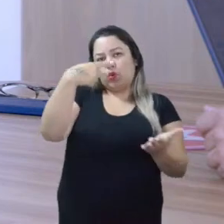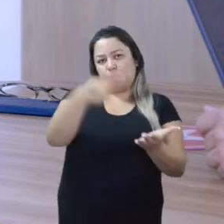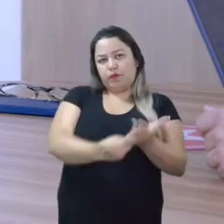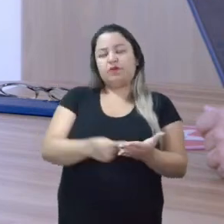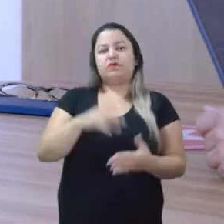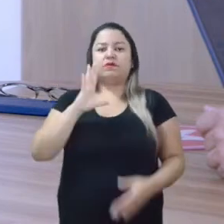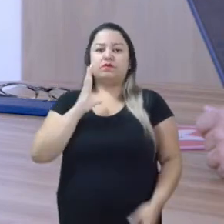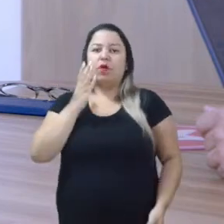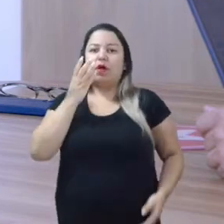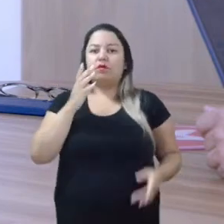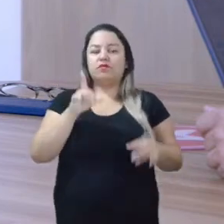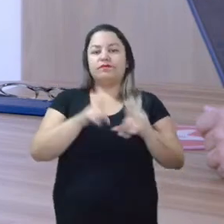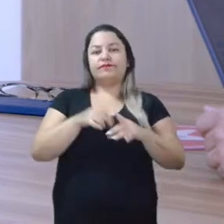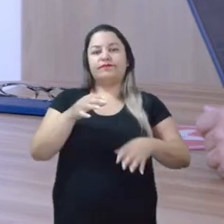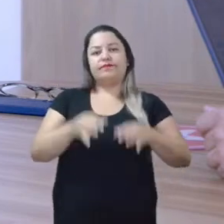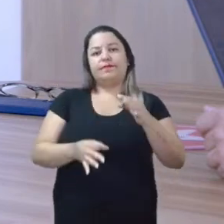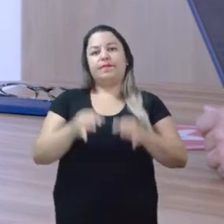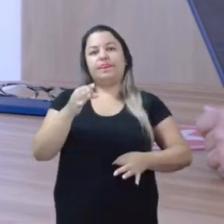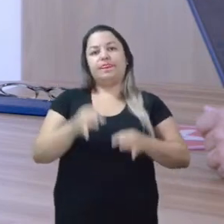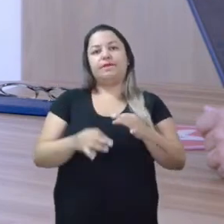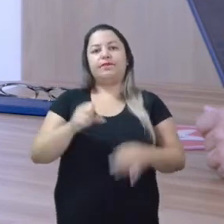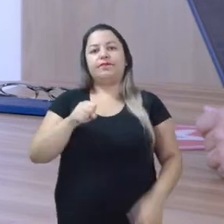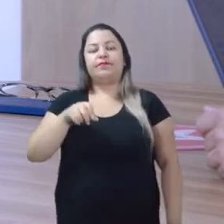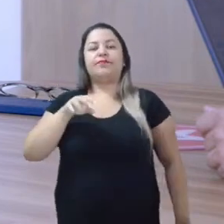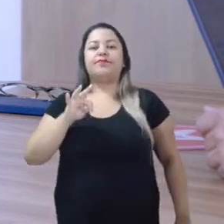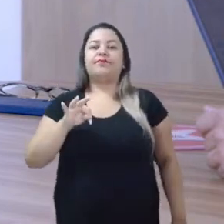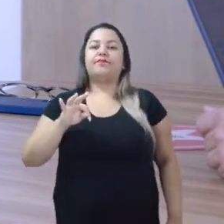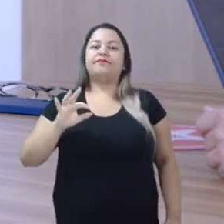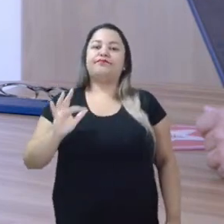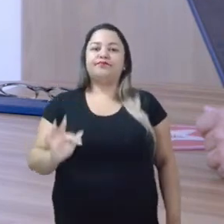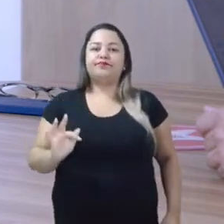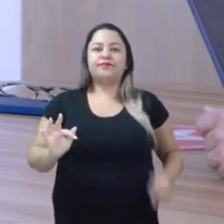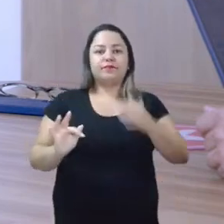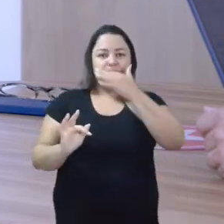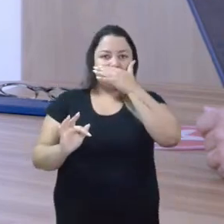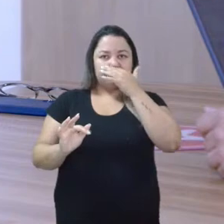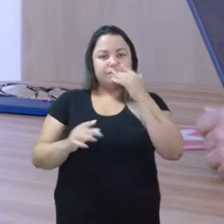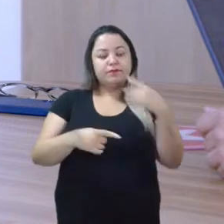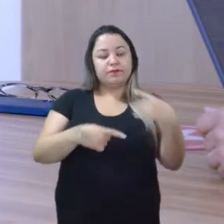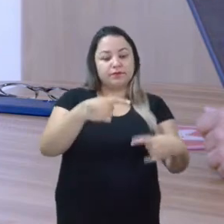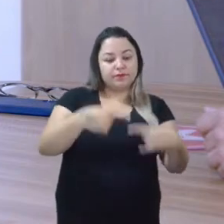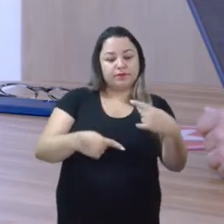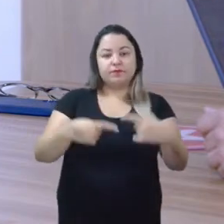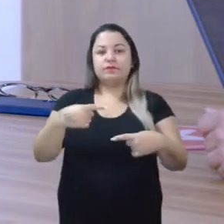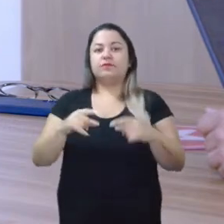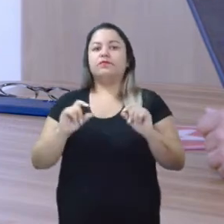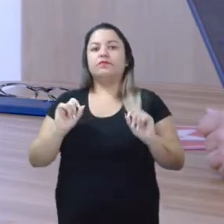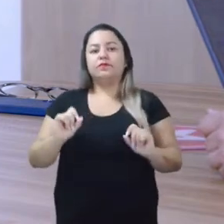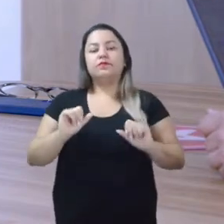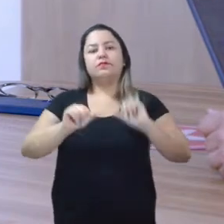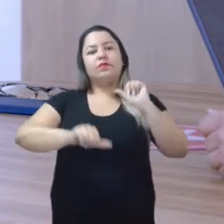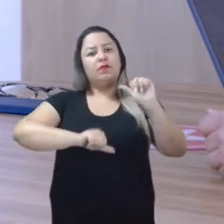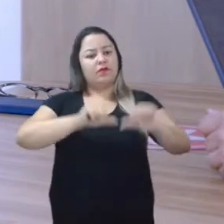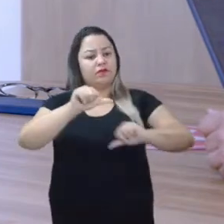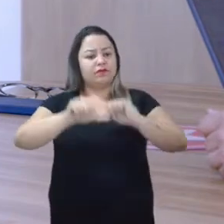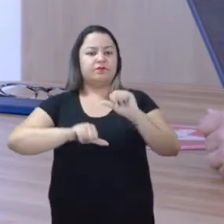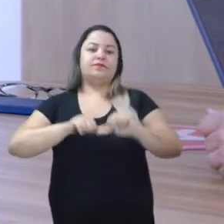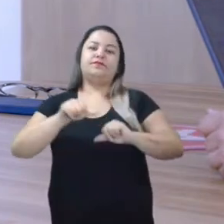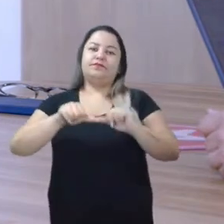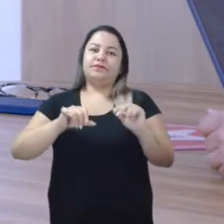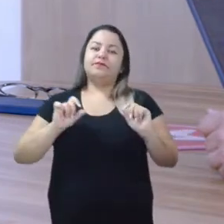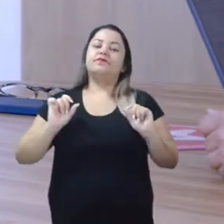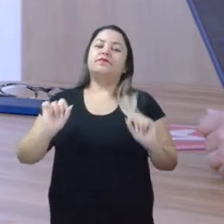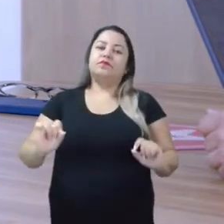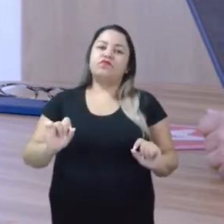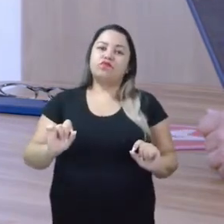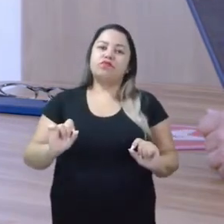O que o Supremo hoje está colocando na mesa para se discutir, está colocando algo que pode mudar drasticamente a forma como a gente